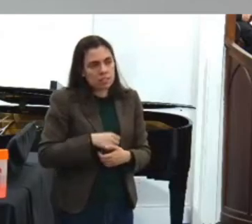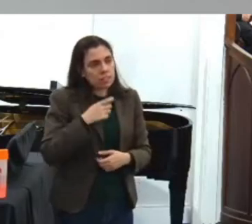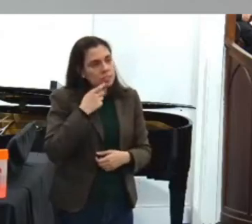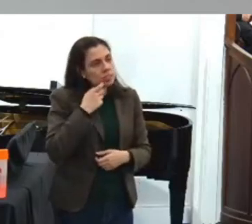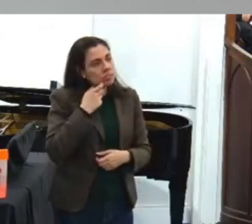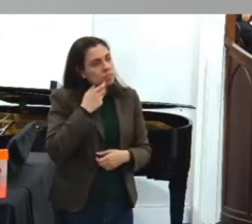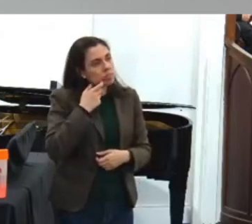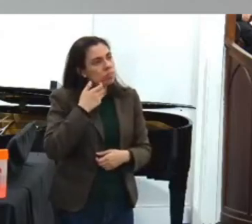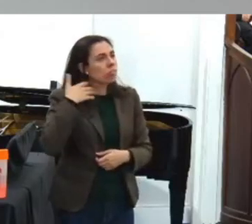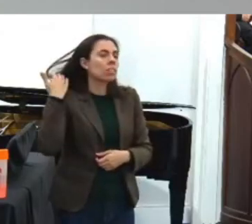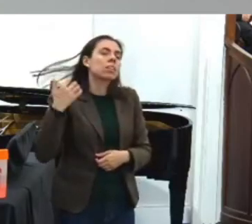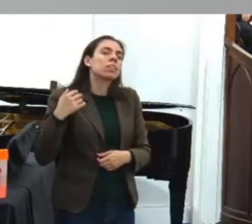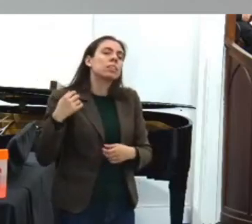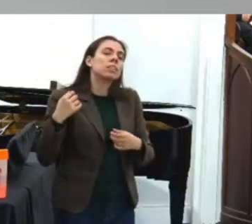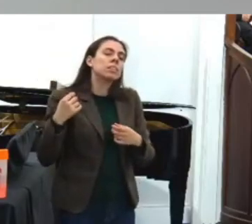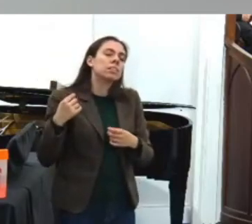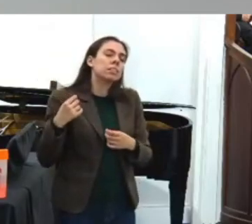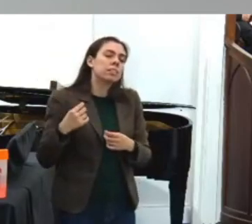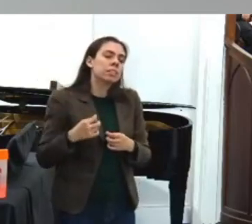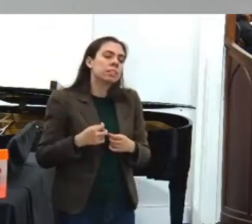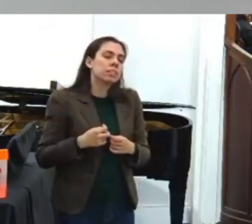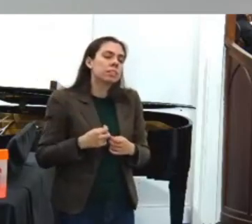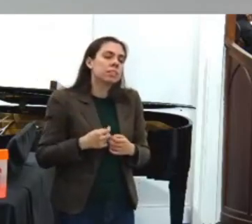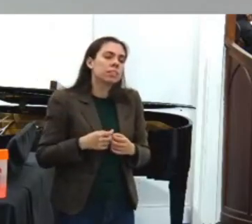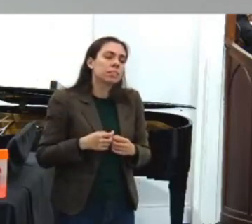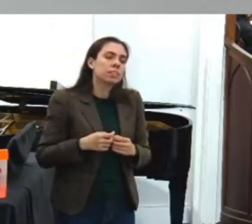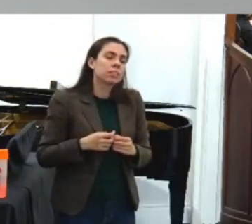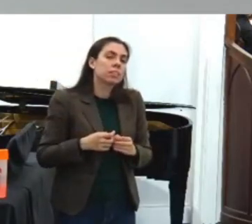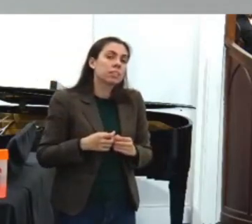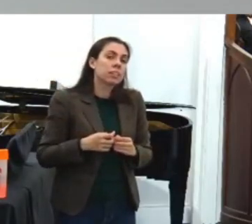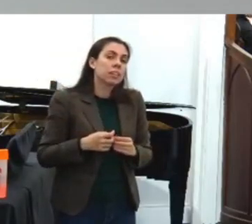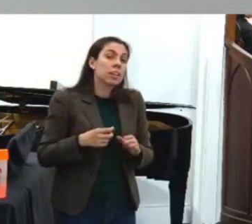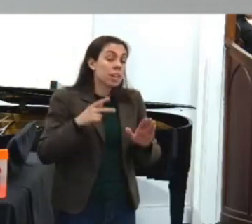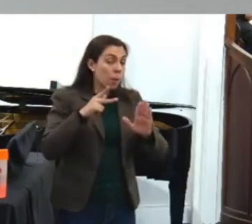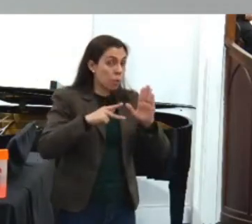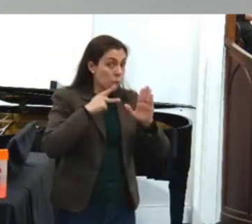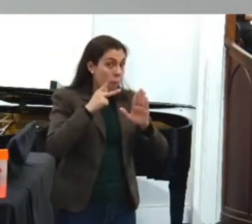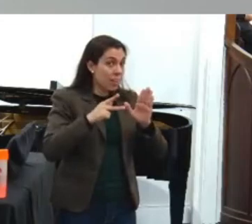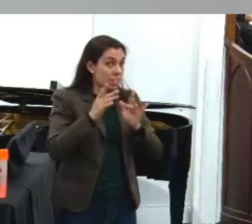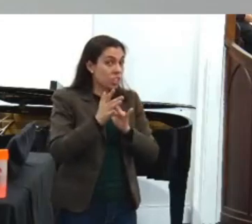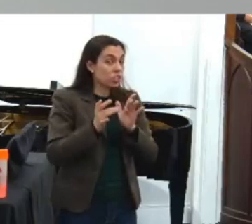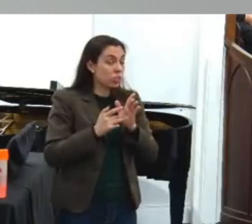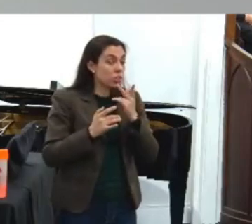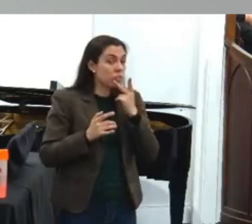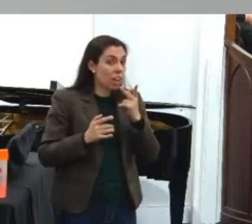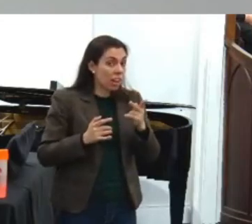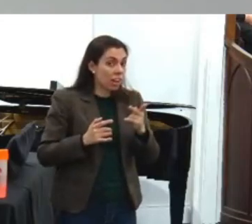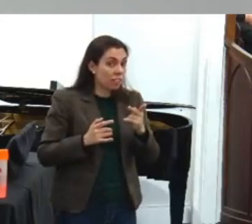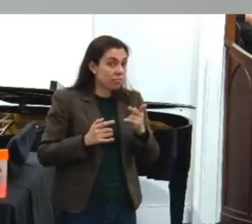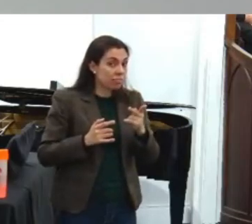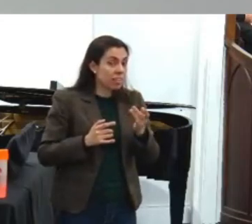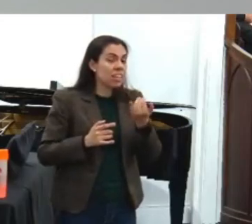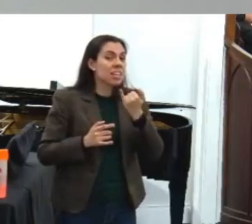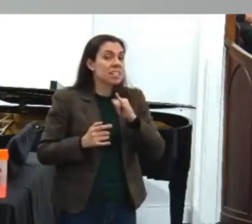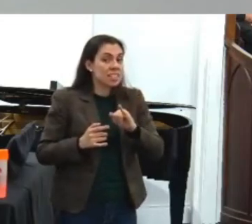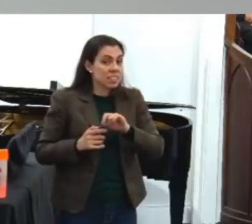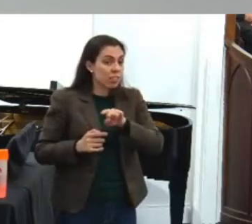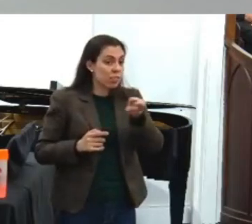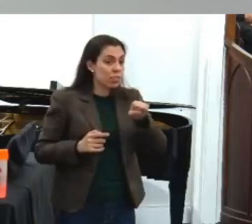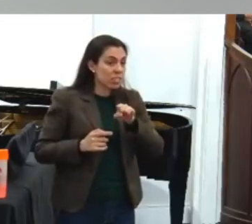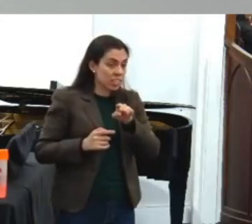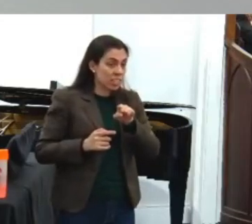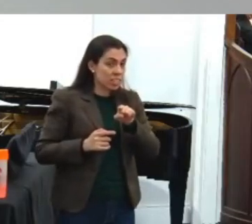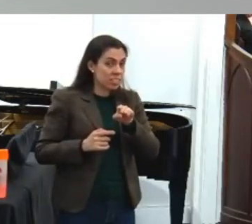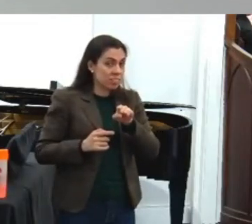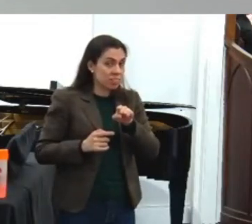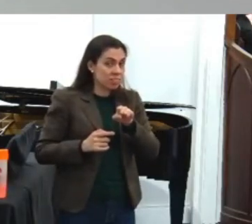vencedor darei o direito de sentar-se comigo no meu trono, assim como também eu venci